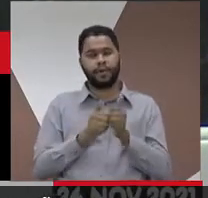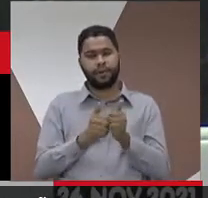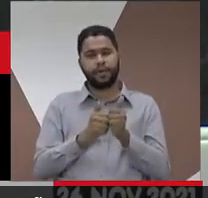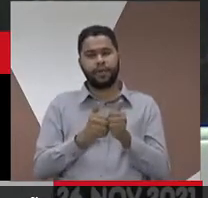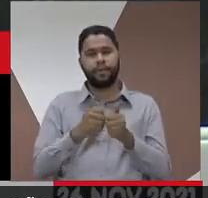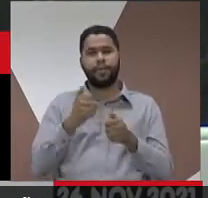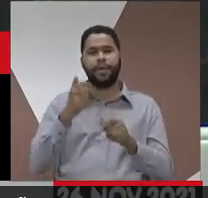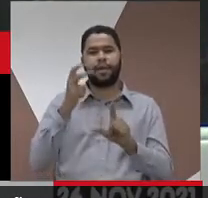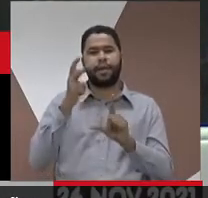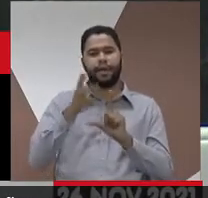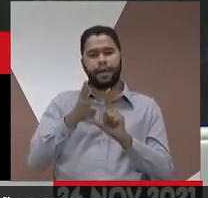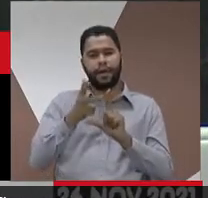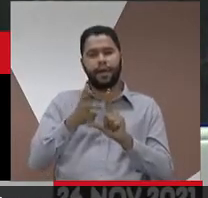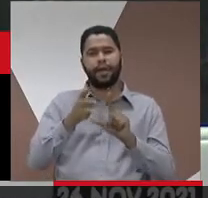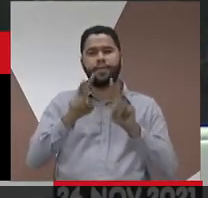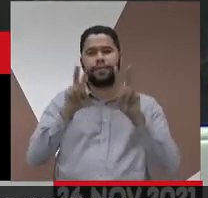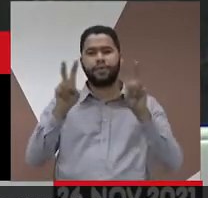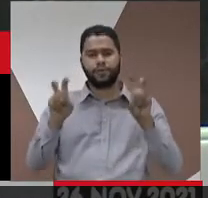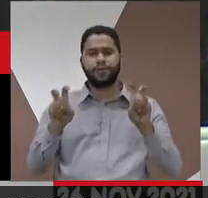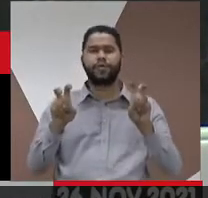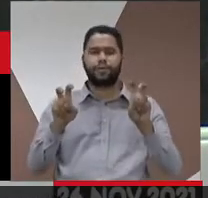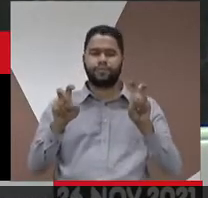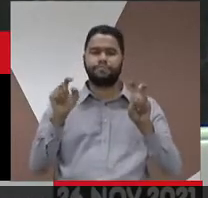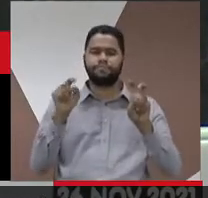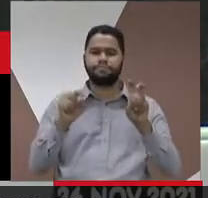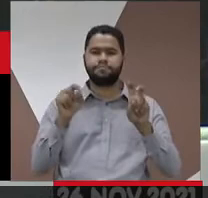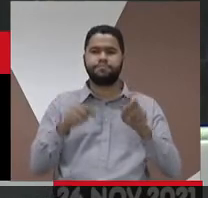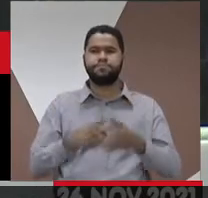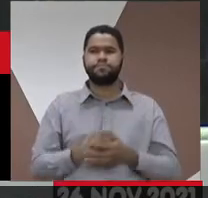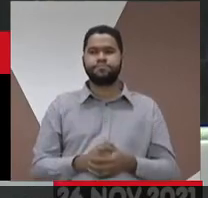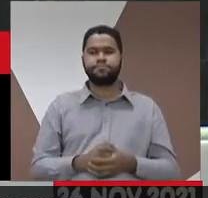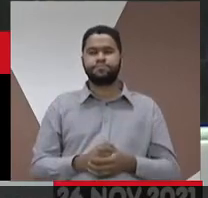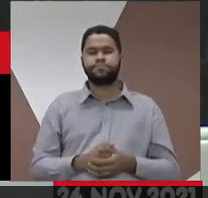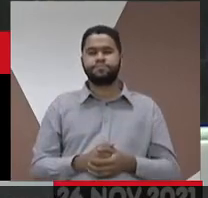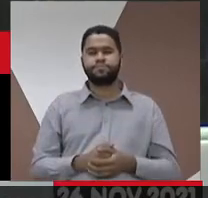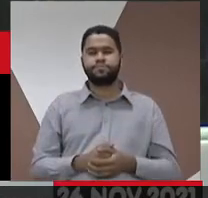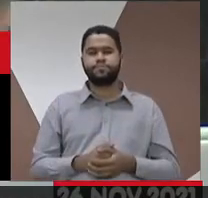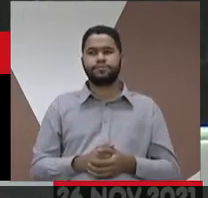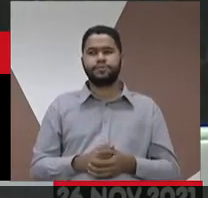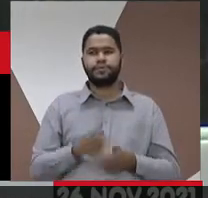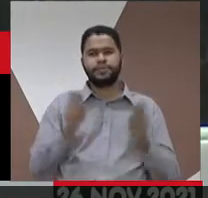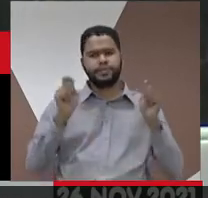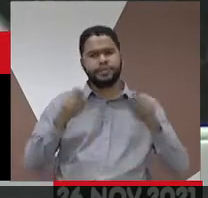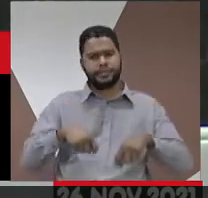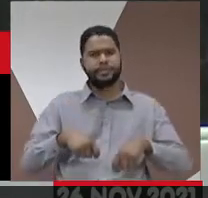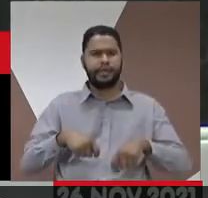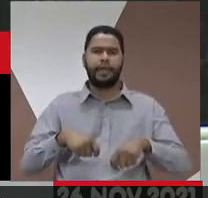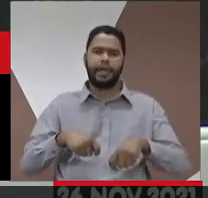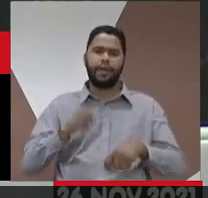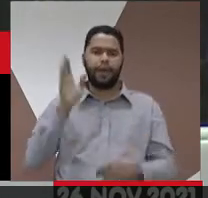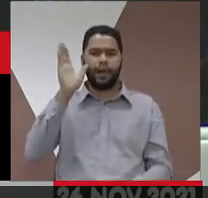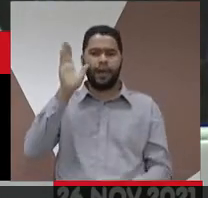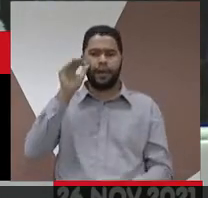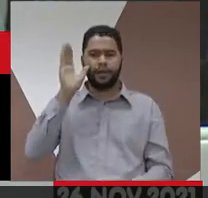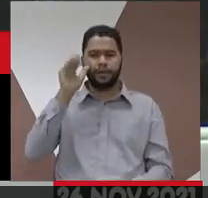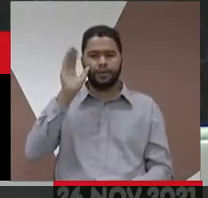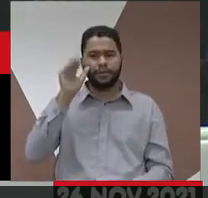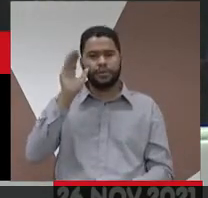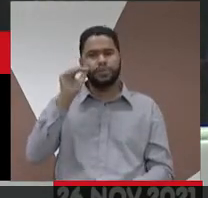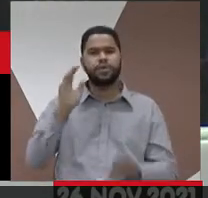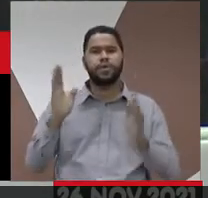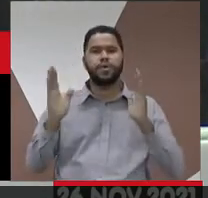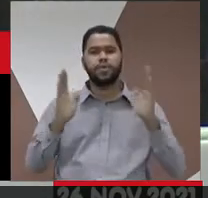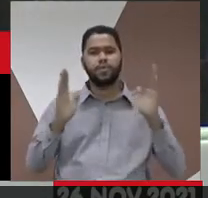lives sobre o tema. Eu sou, sempre que posso, assisto nos